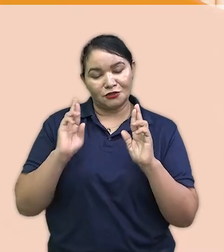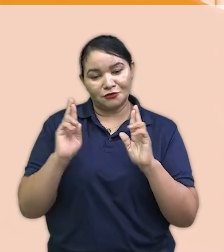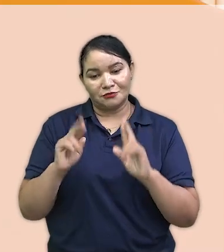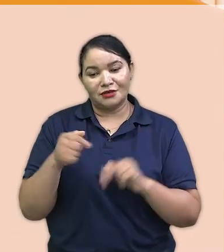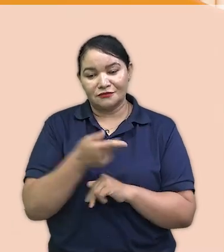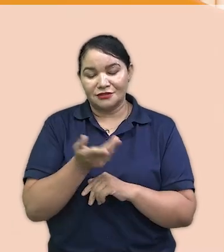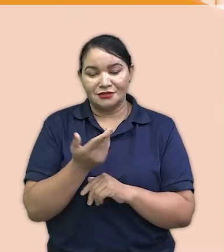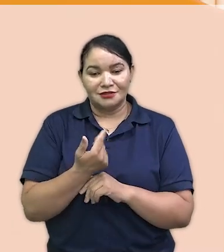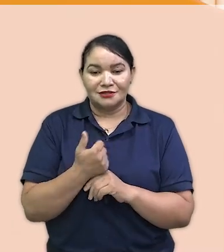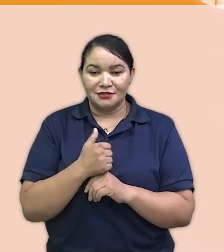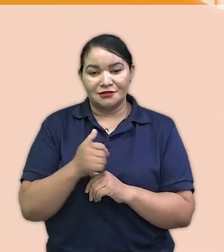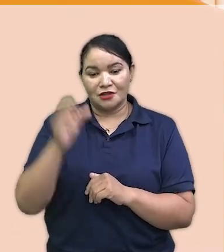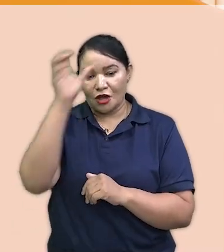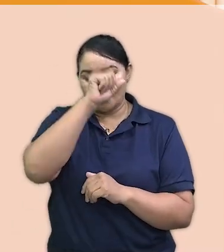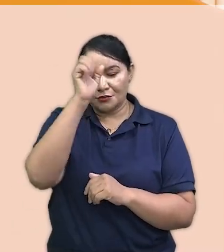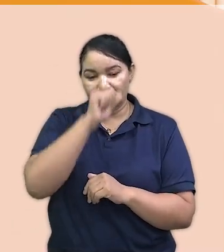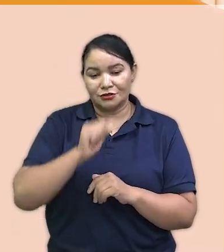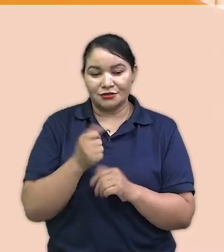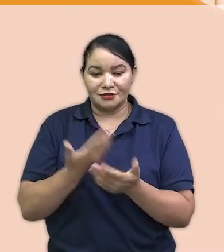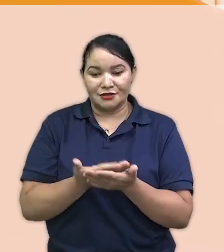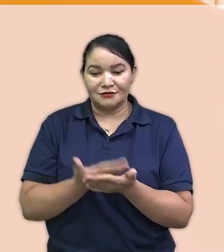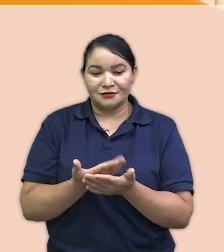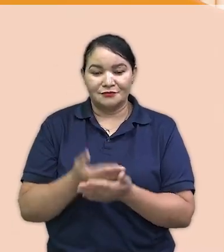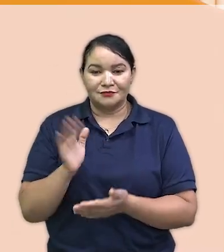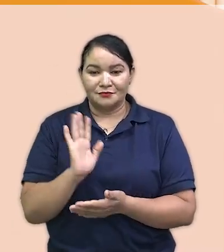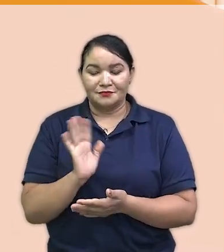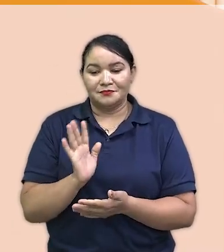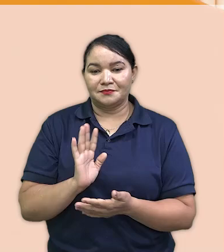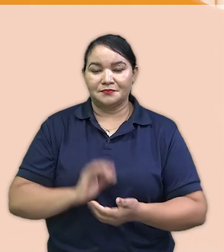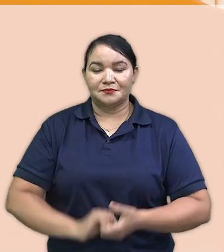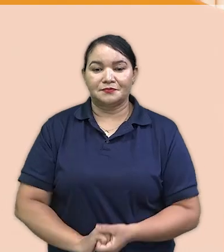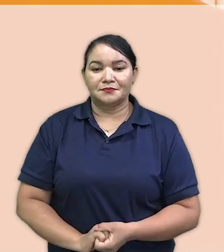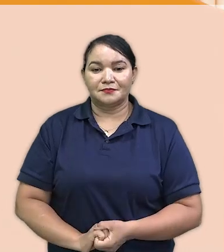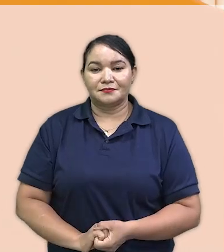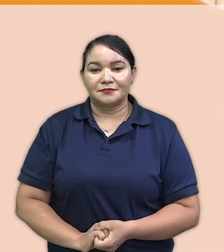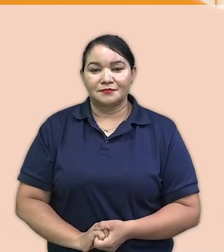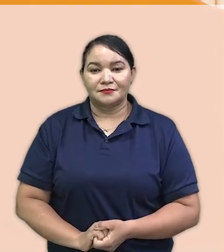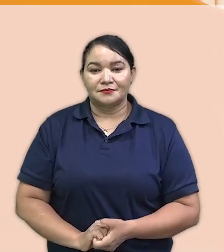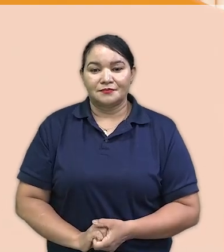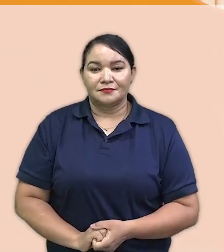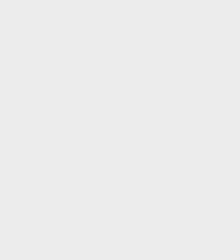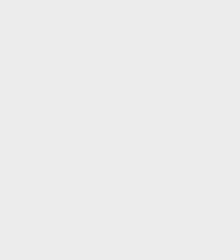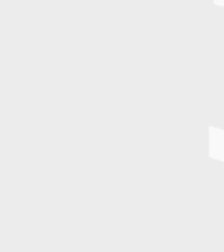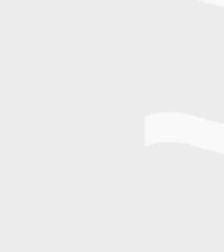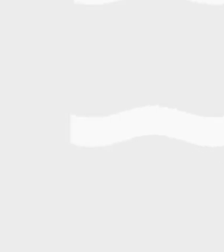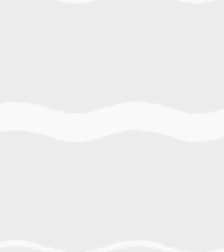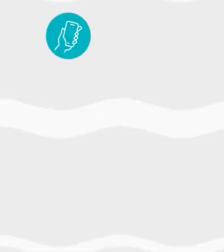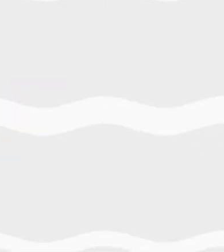aí. Eu espero que tenham conseguido acompanhar essa nossa aula aí. Até a próxima.